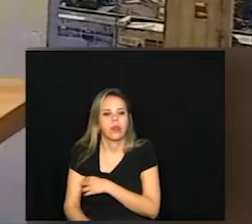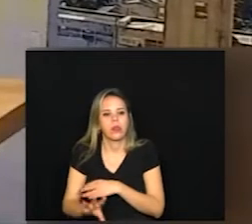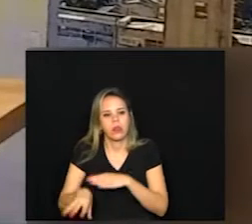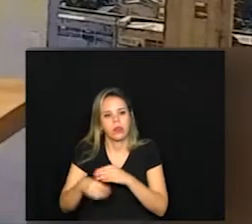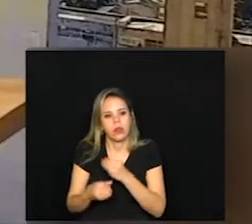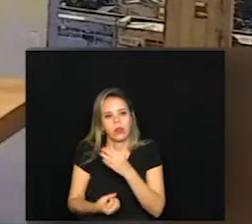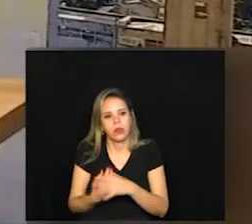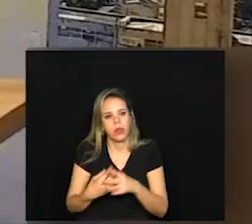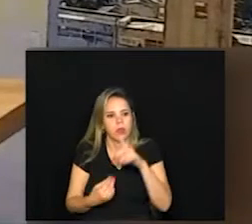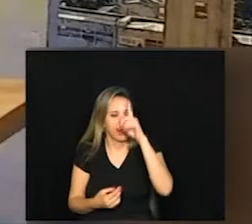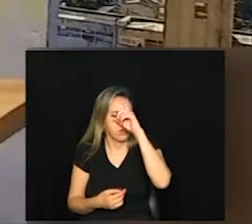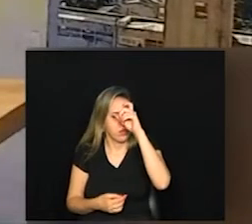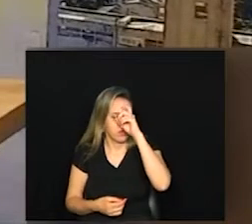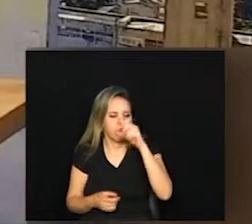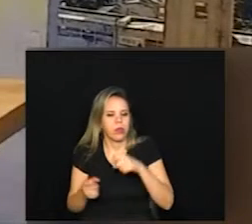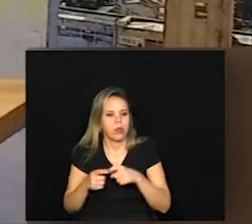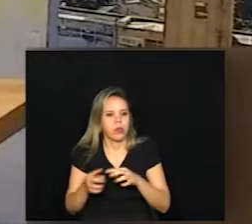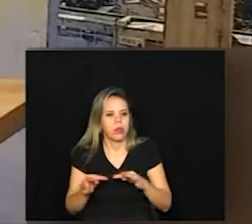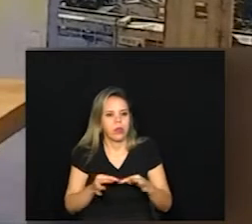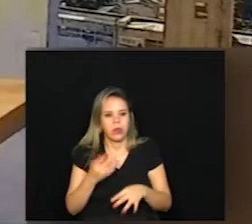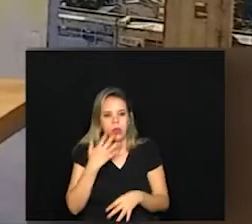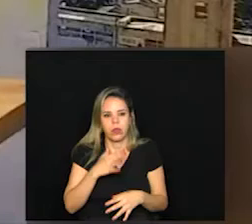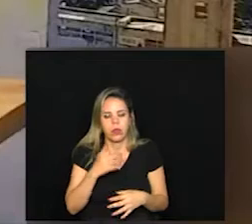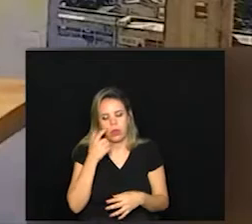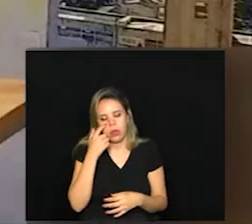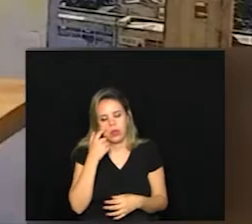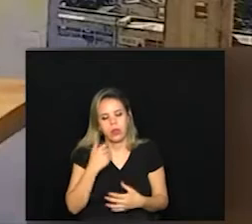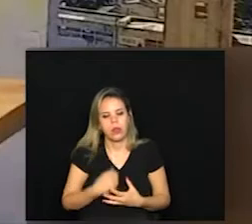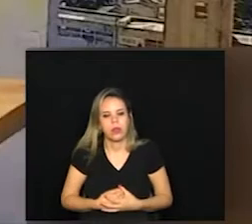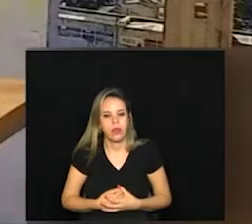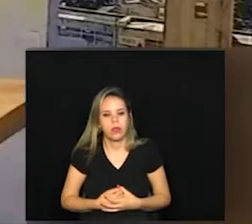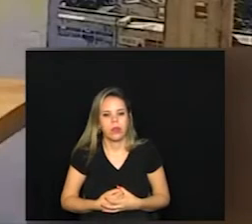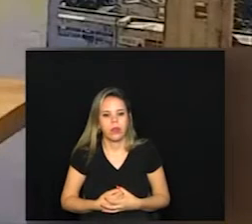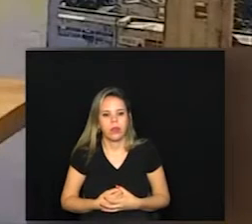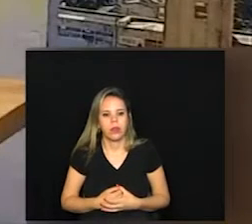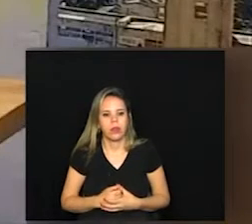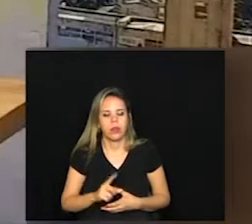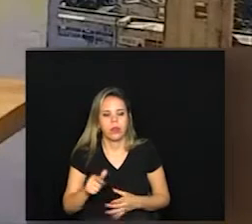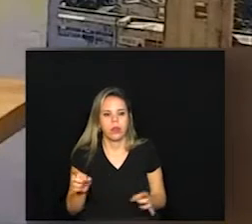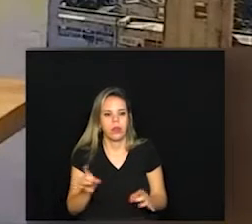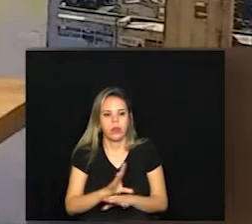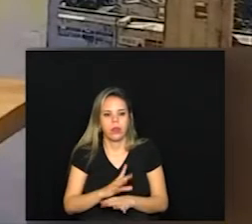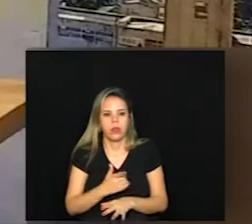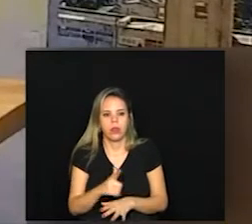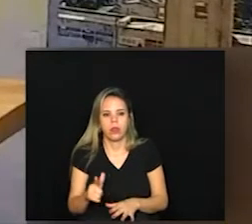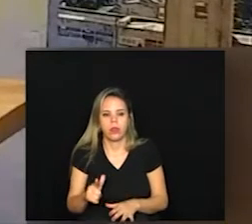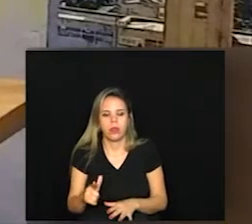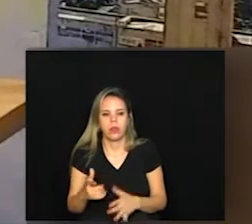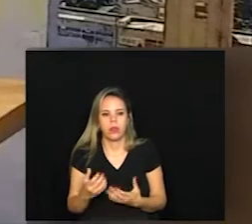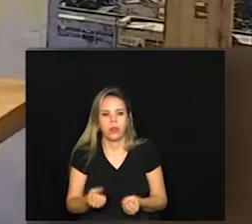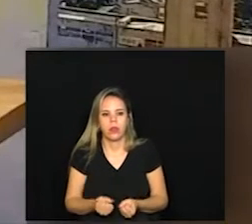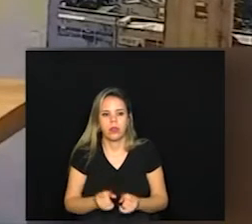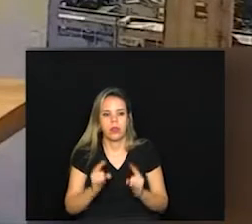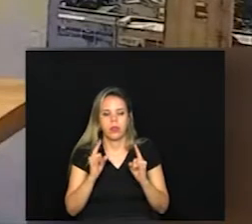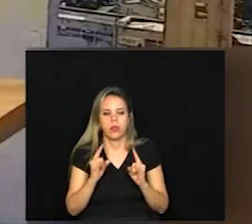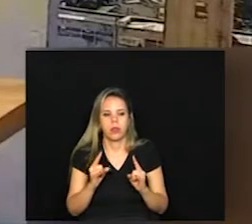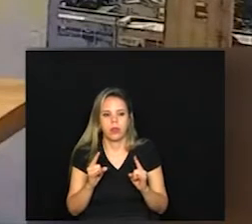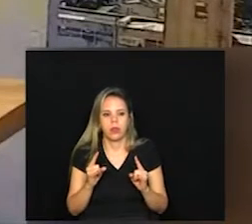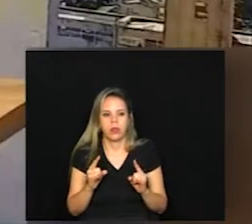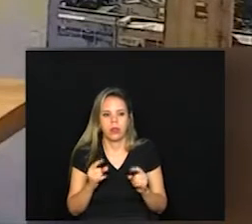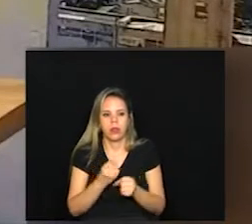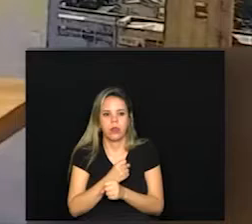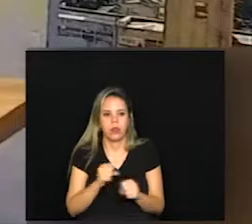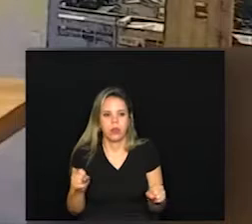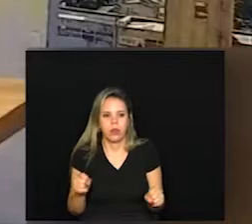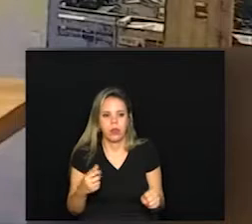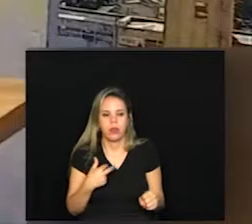implantação do Hospital Pediátrico Mário Gatinho no pós-pandemia sem ter a garantia da posse do imóvel. Isso é praticamente